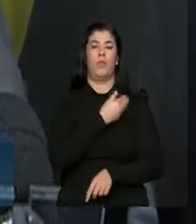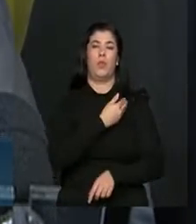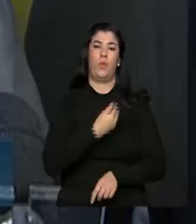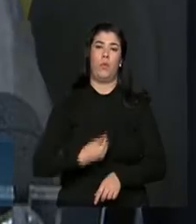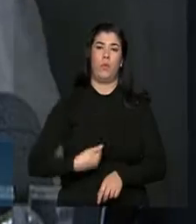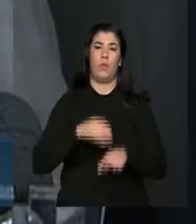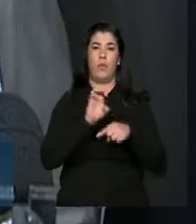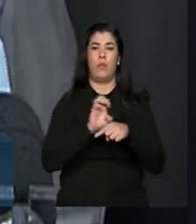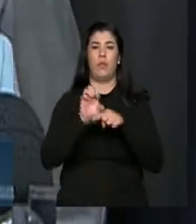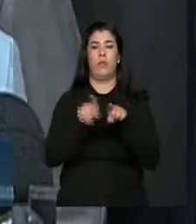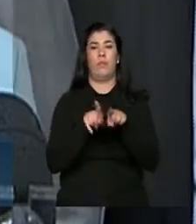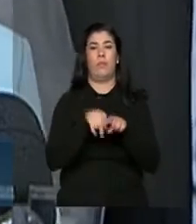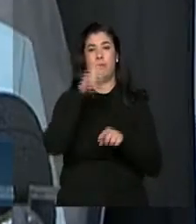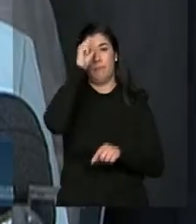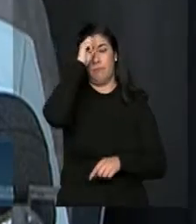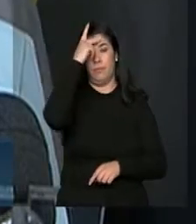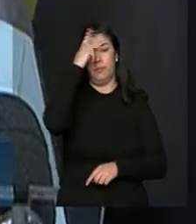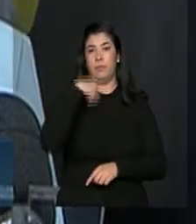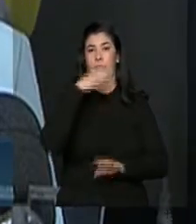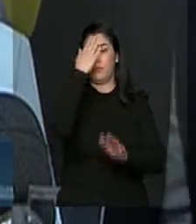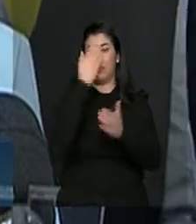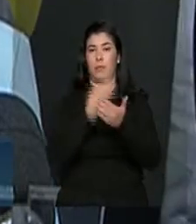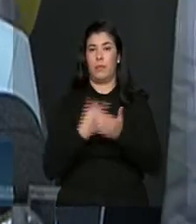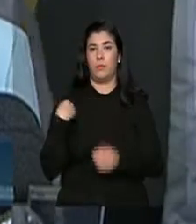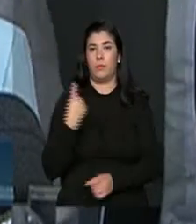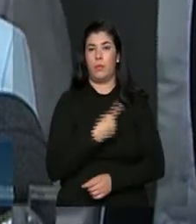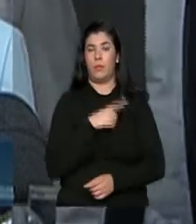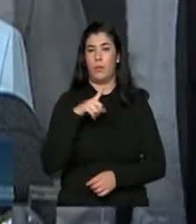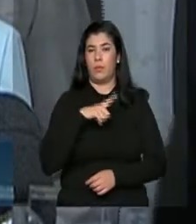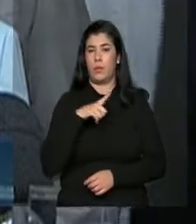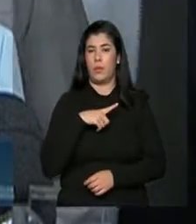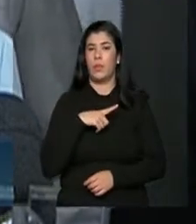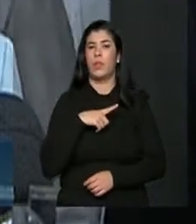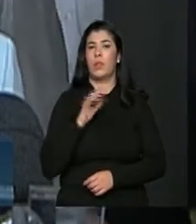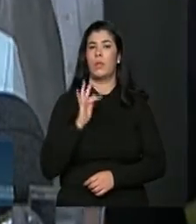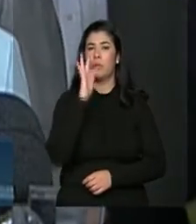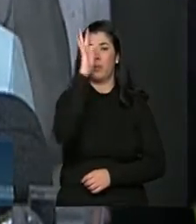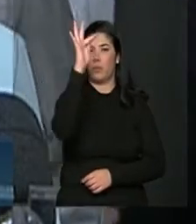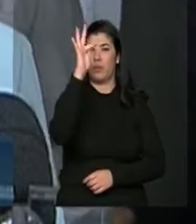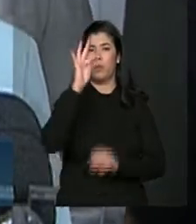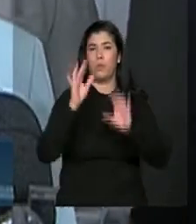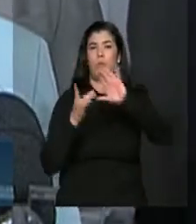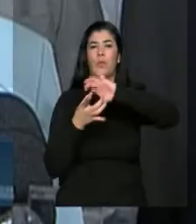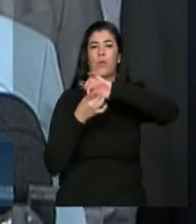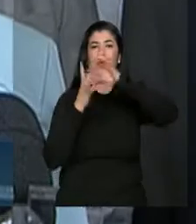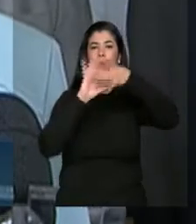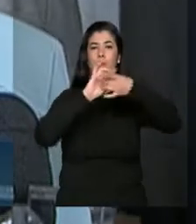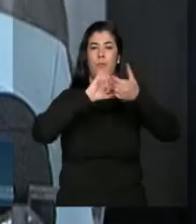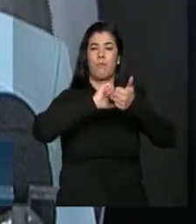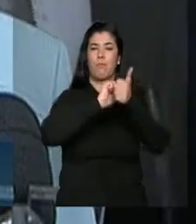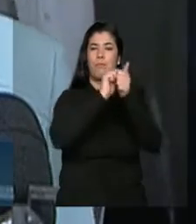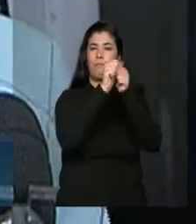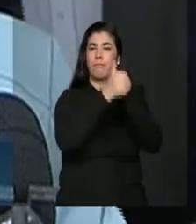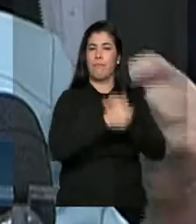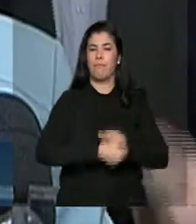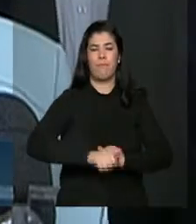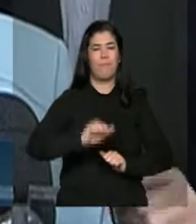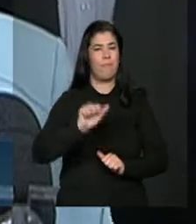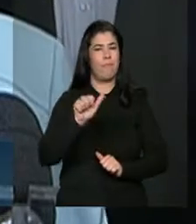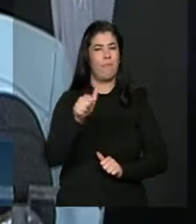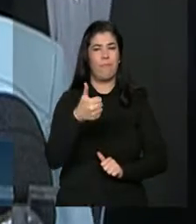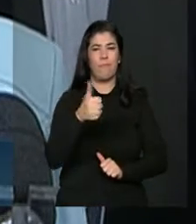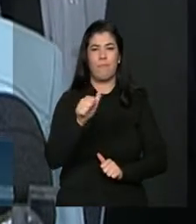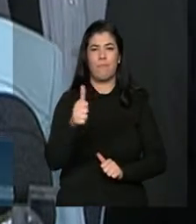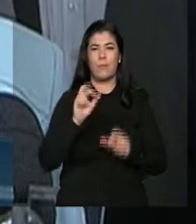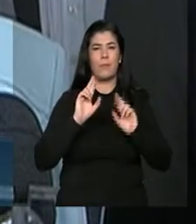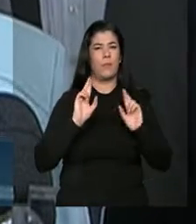prefeitura. Eu acredito que nós teremos um Jogos Olímpicos que vai ter uma qualidade